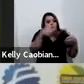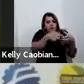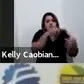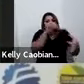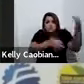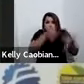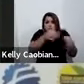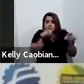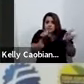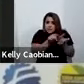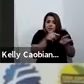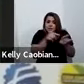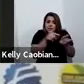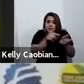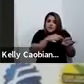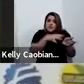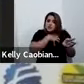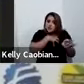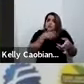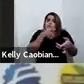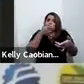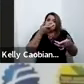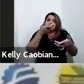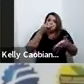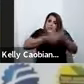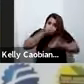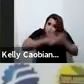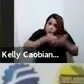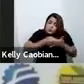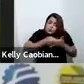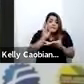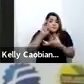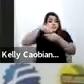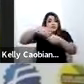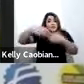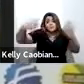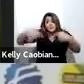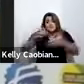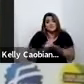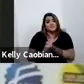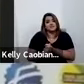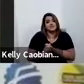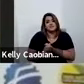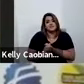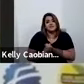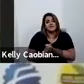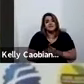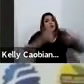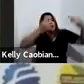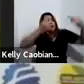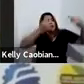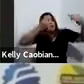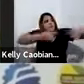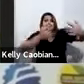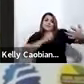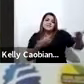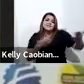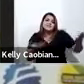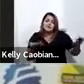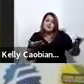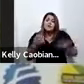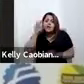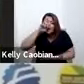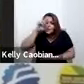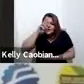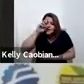é de forma jurídica, né? Porque é o jurídico nosso, quando é empresa. E eu lembro muito, doutor, que naquela audiência pública que teve